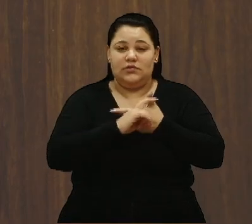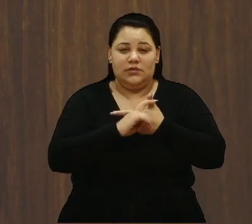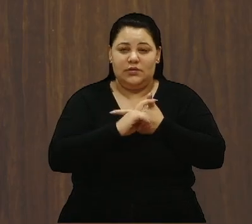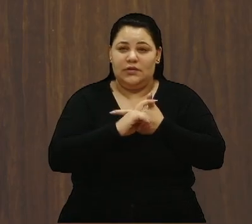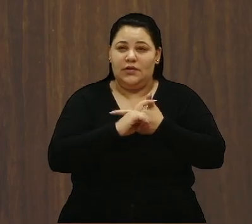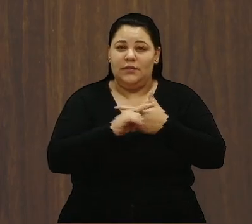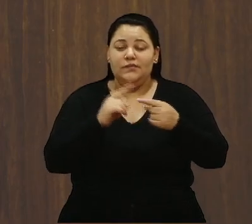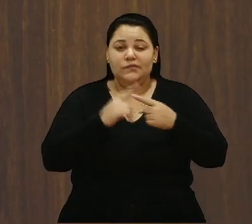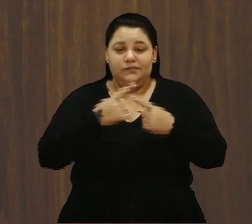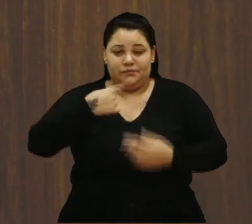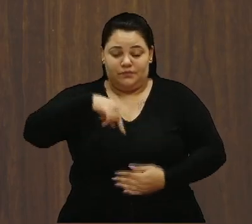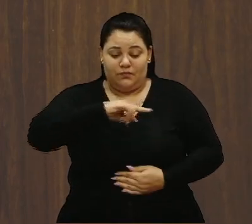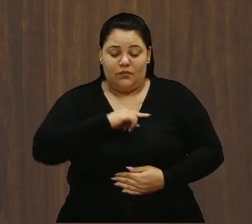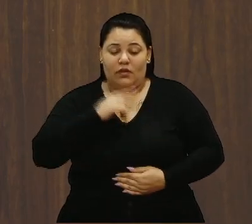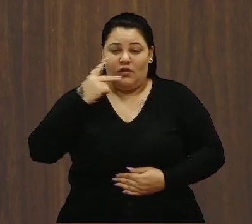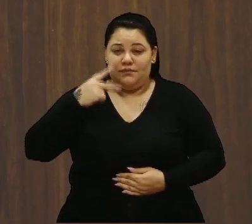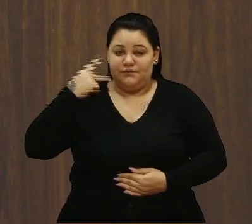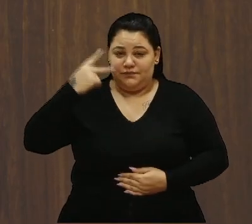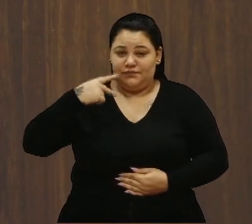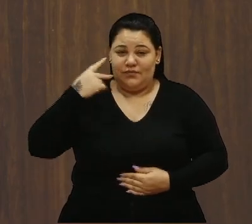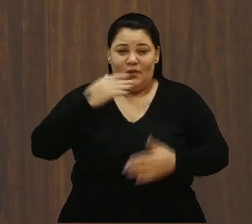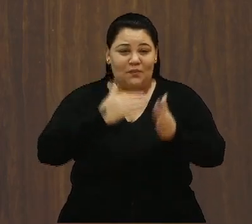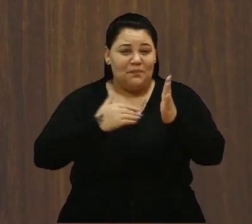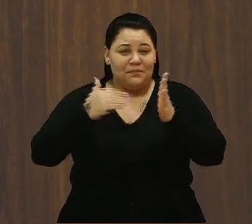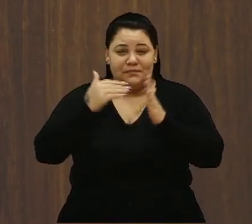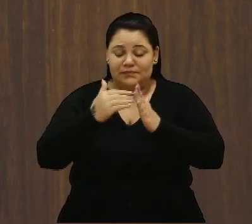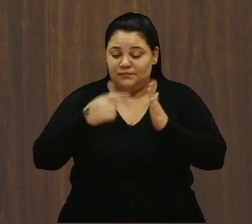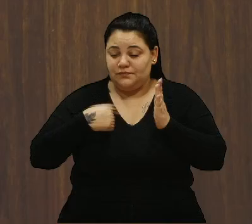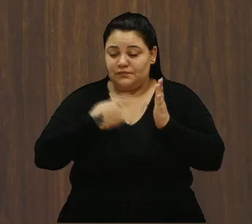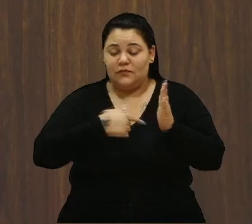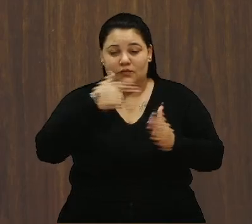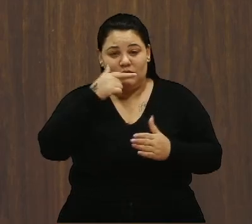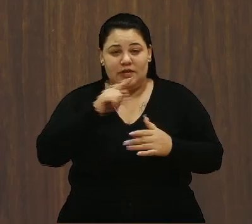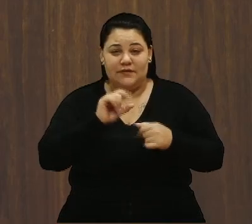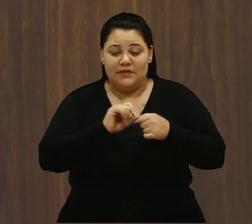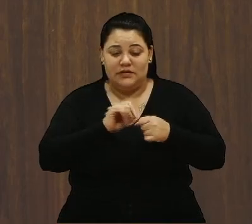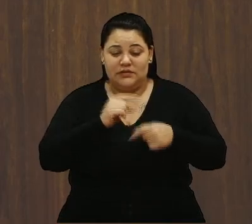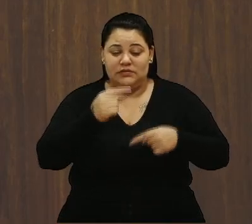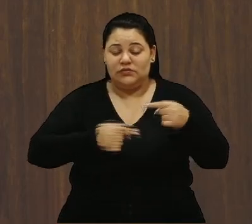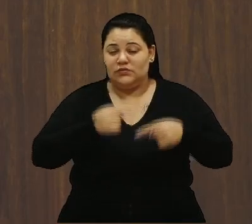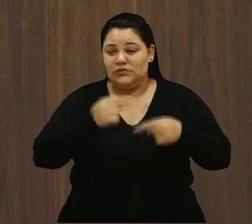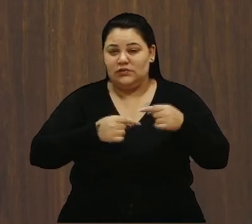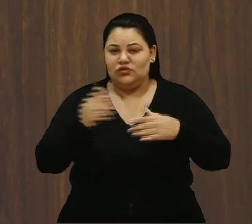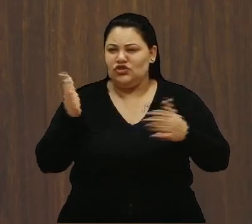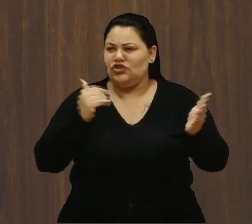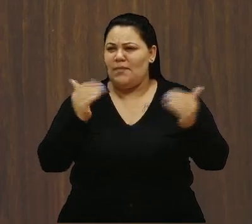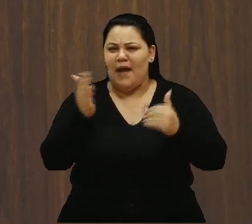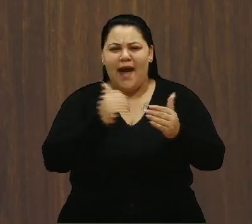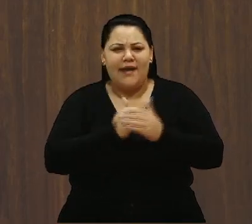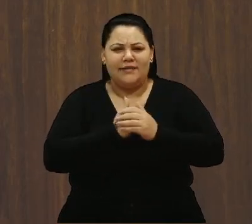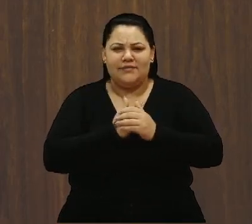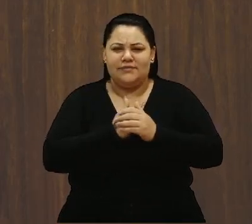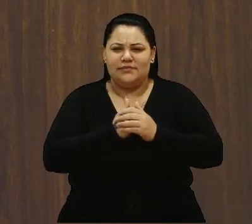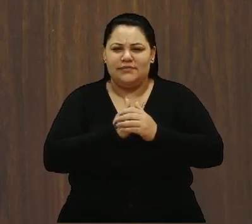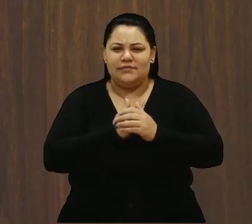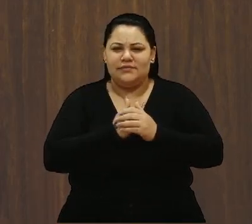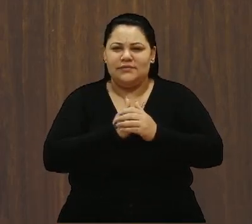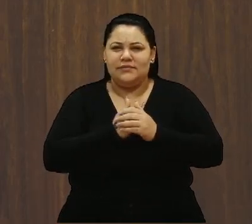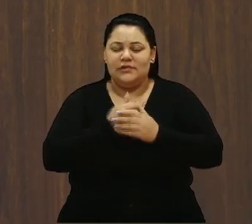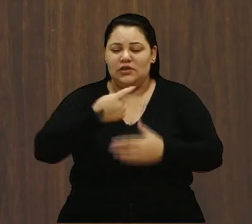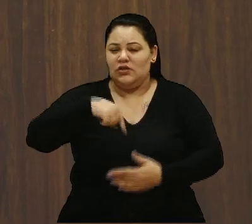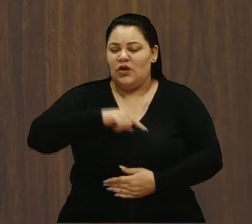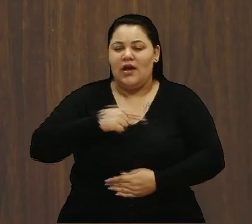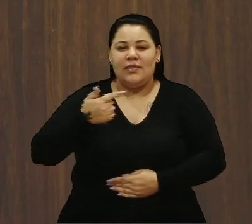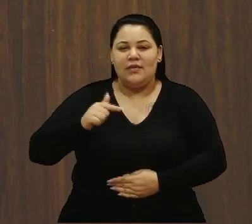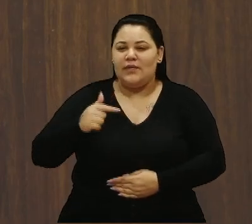nós, vereadoras, o máximo que a gente pode fazer é propiciar esse debate, chamar as pessoas para debater. A gente não tem como